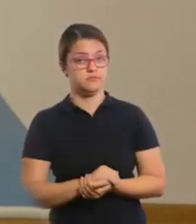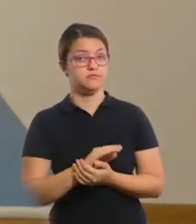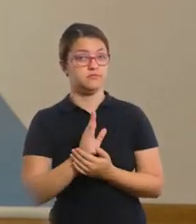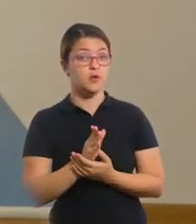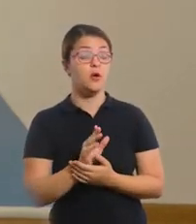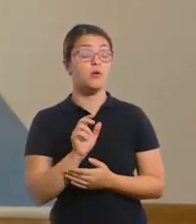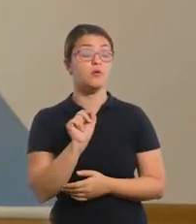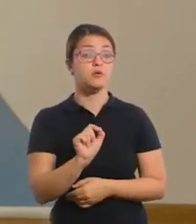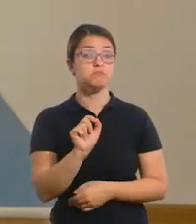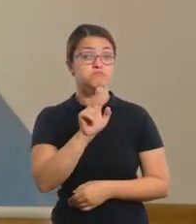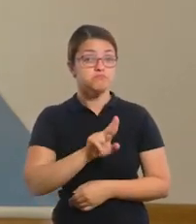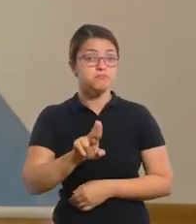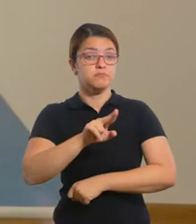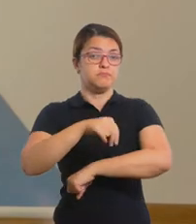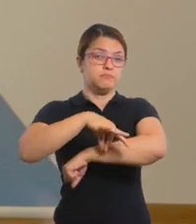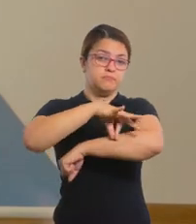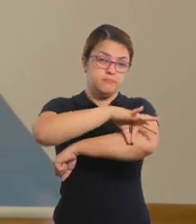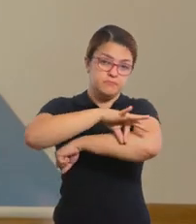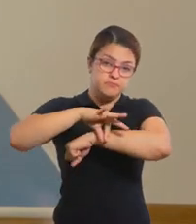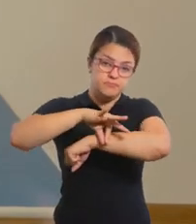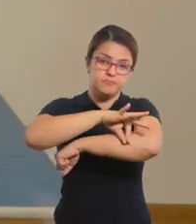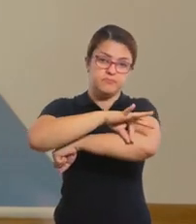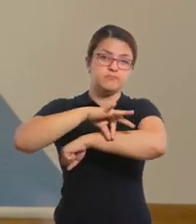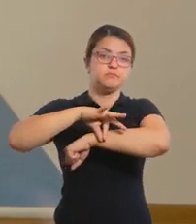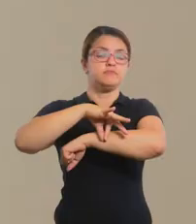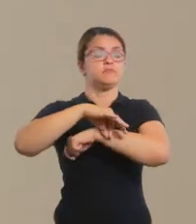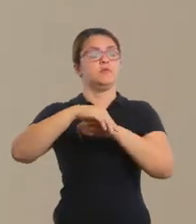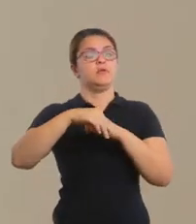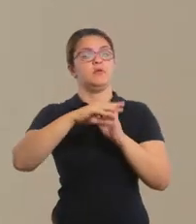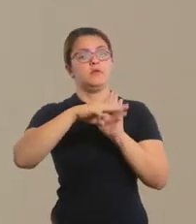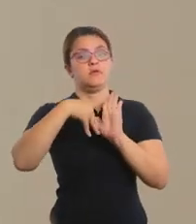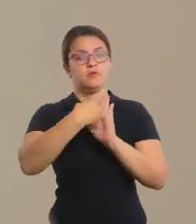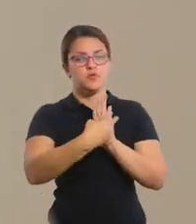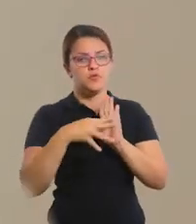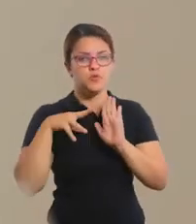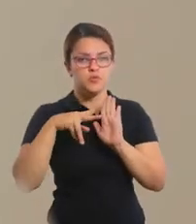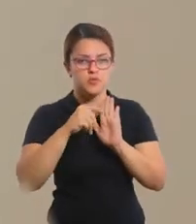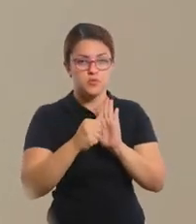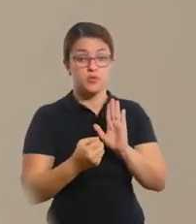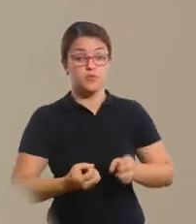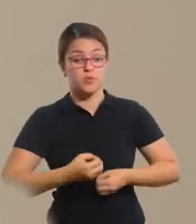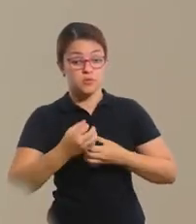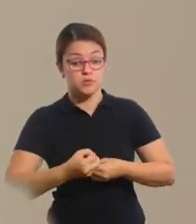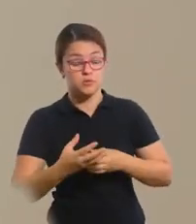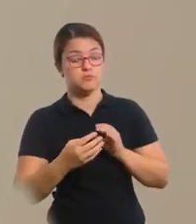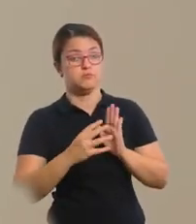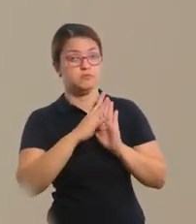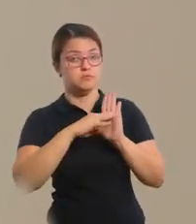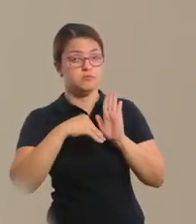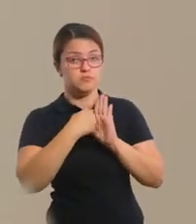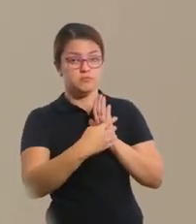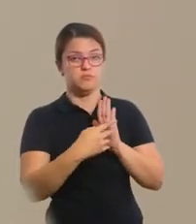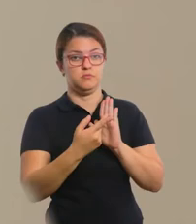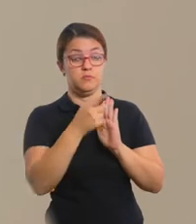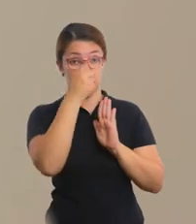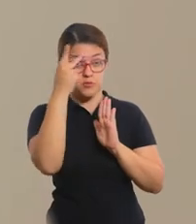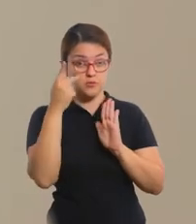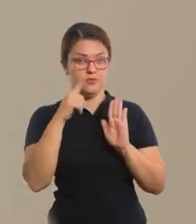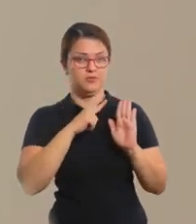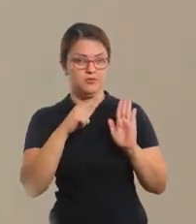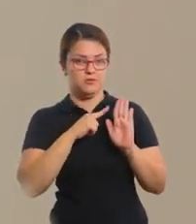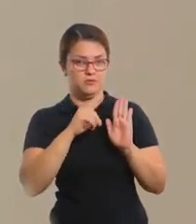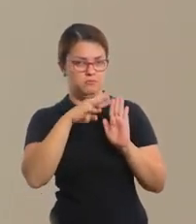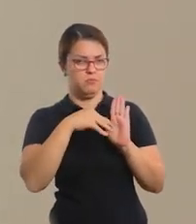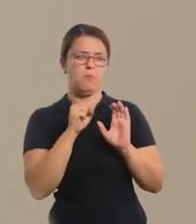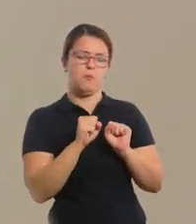Com a régua, né? Porque todos esses campos a criança vai precisar ter em mãos. Cada jogador tem uma tabela dessa, tá? Um